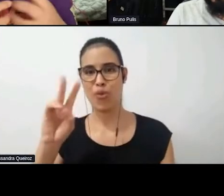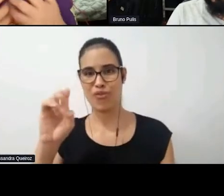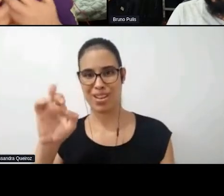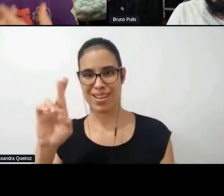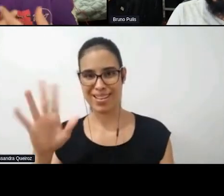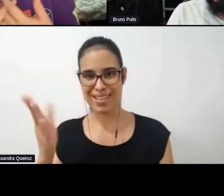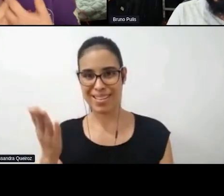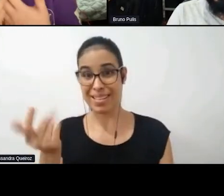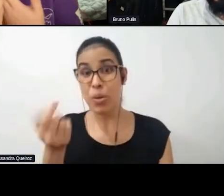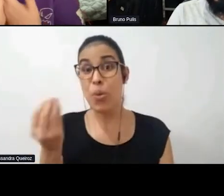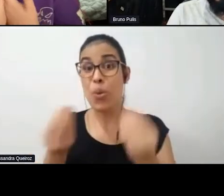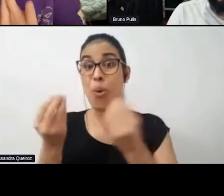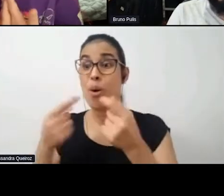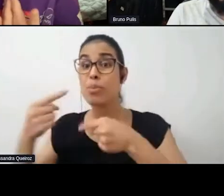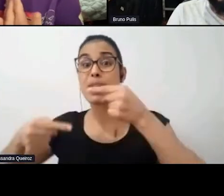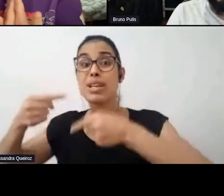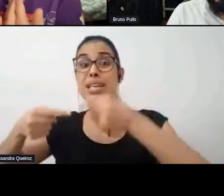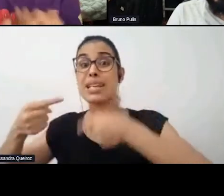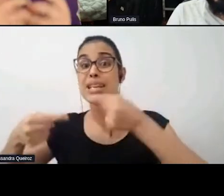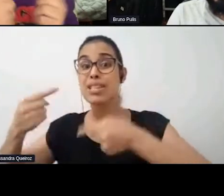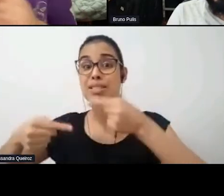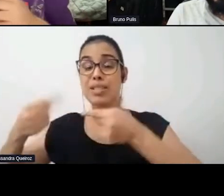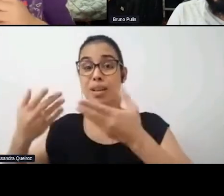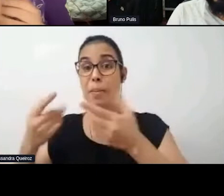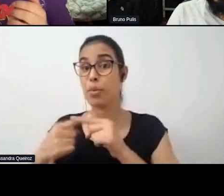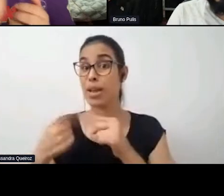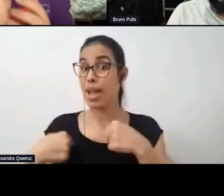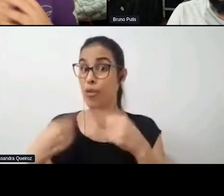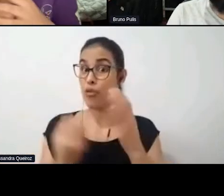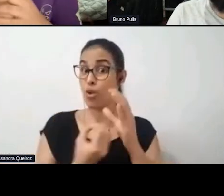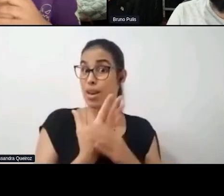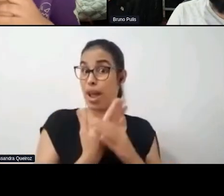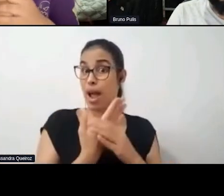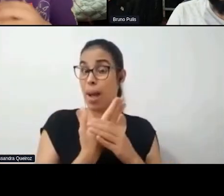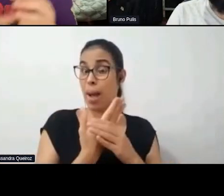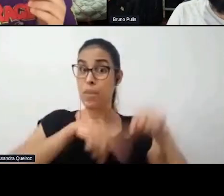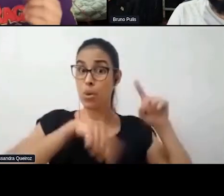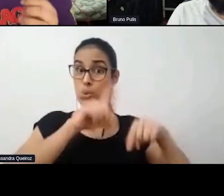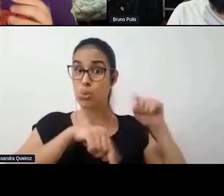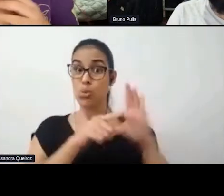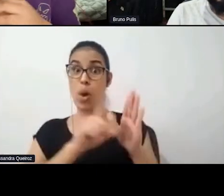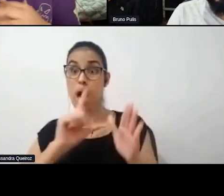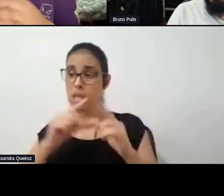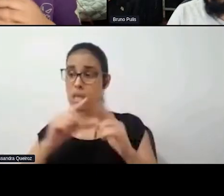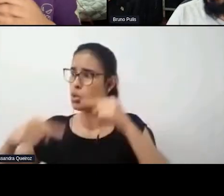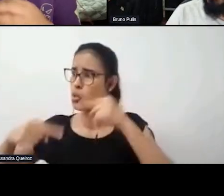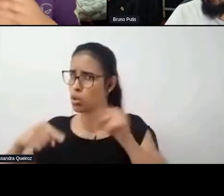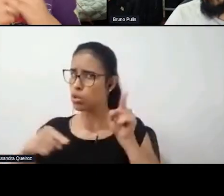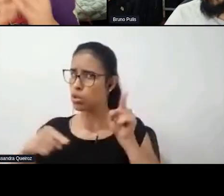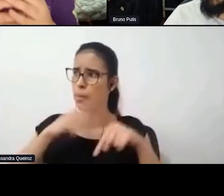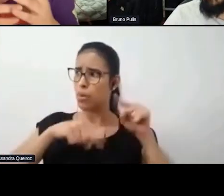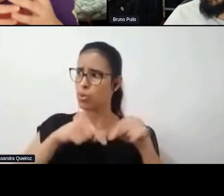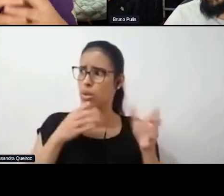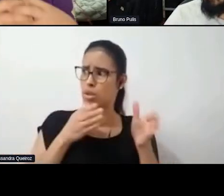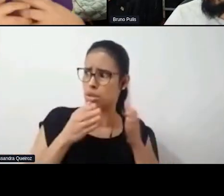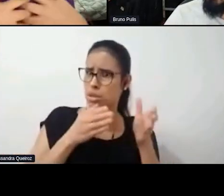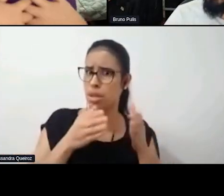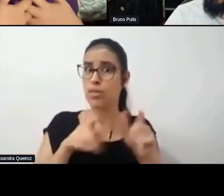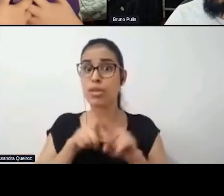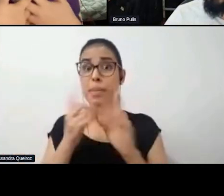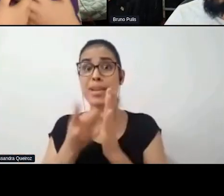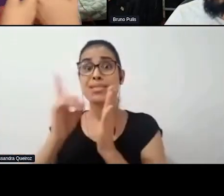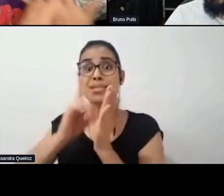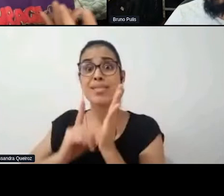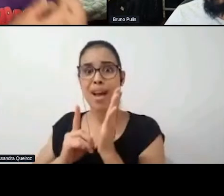esse questionamento se eu estou criando um produto acessível? Poxa, isso é legal. Para os próprios designers, o que eles podem fazer para